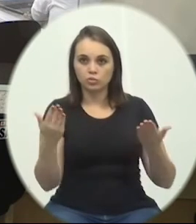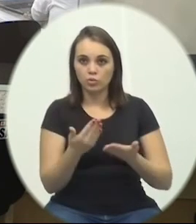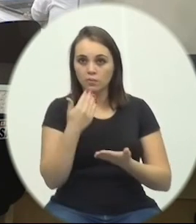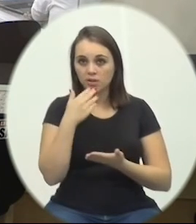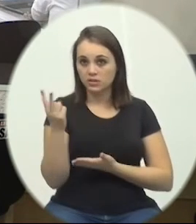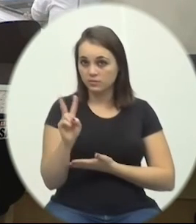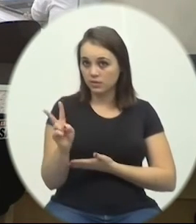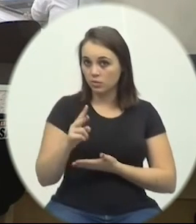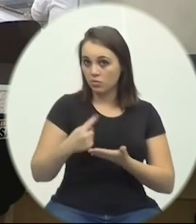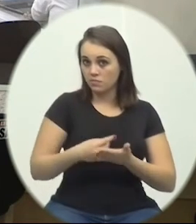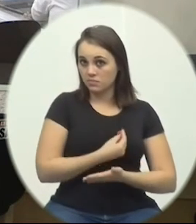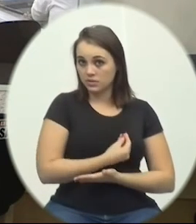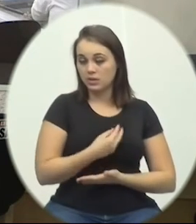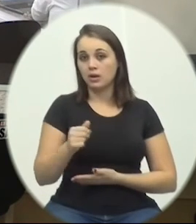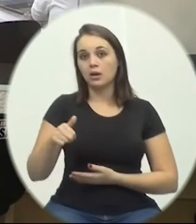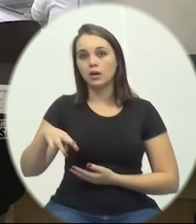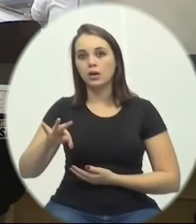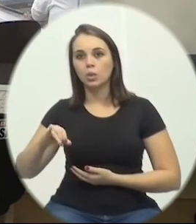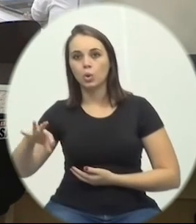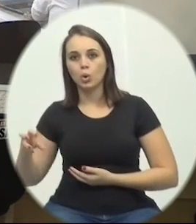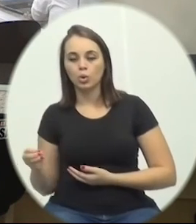quórum. Vereador Antônio Manuel.